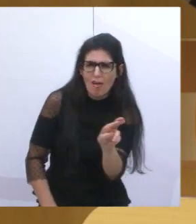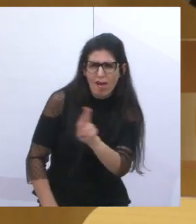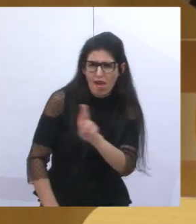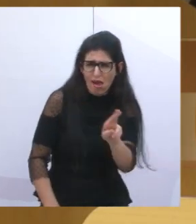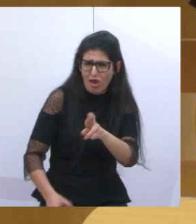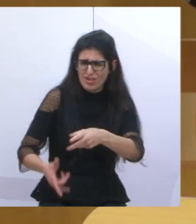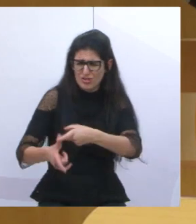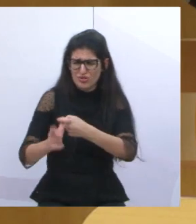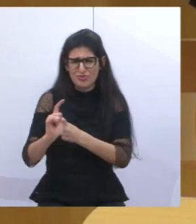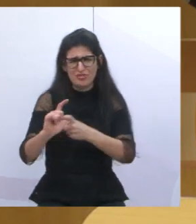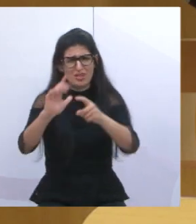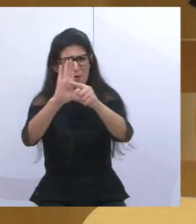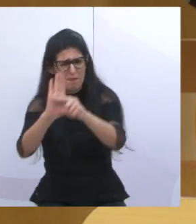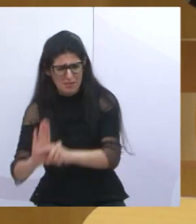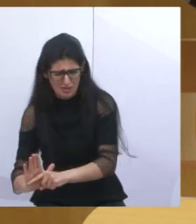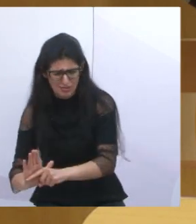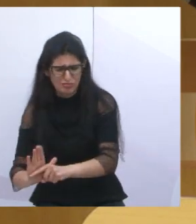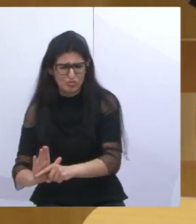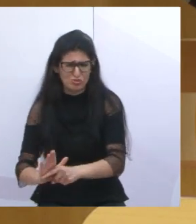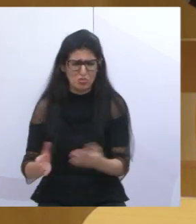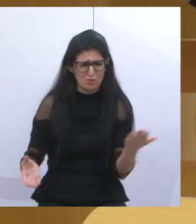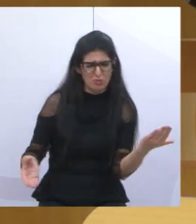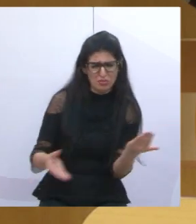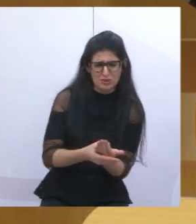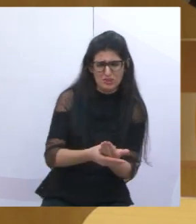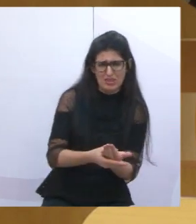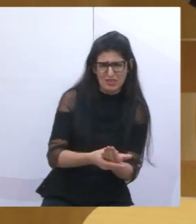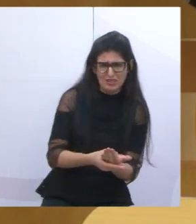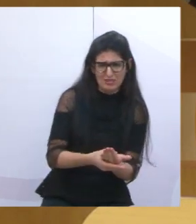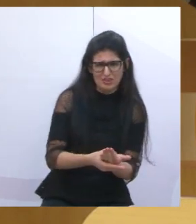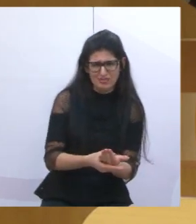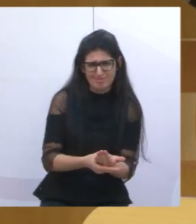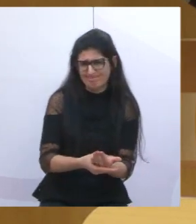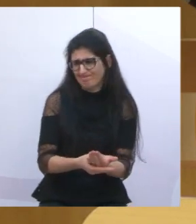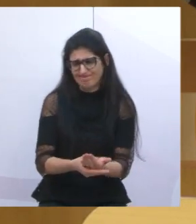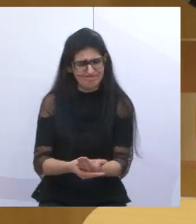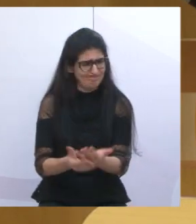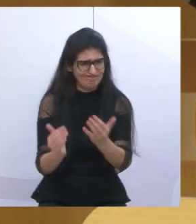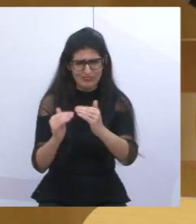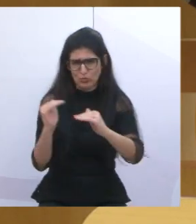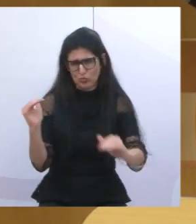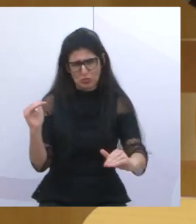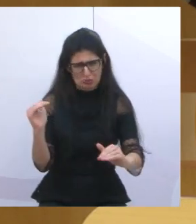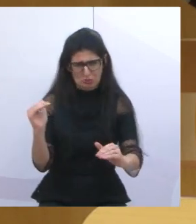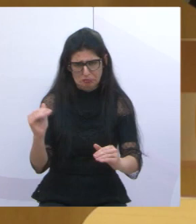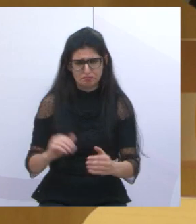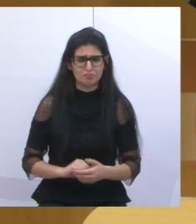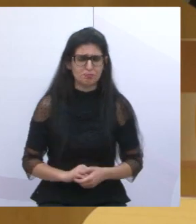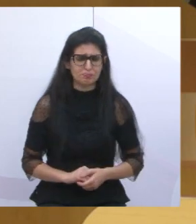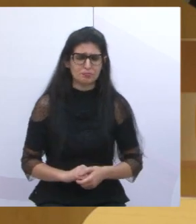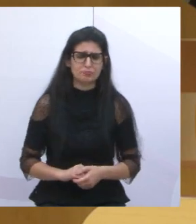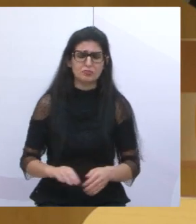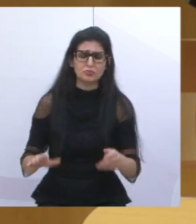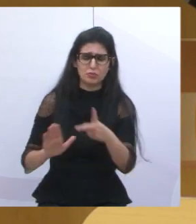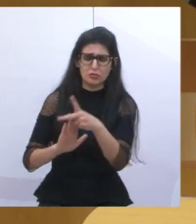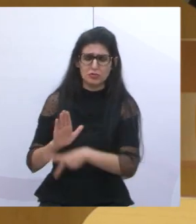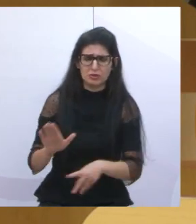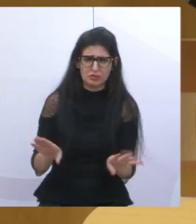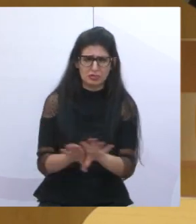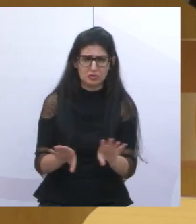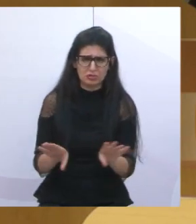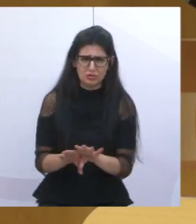valor bem inferior ao custo da ação judicial, totalmente inviável. O projeto também prevê